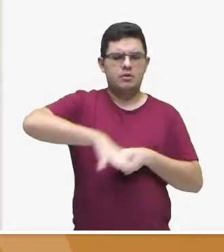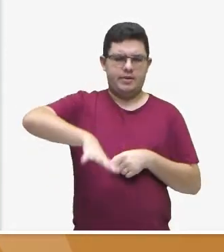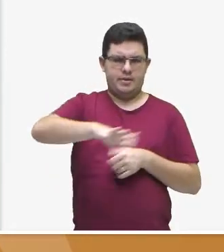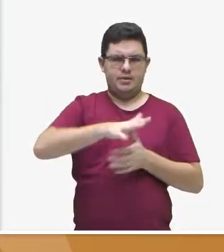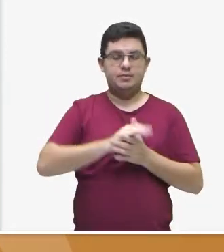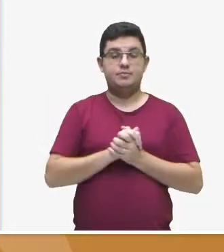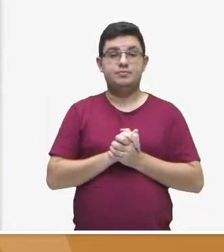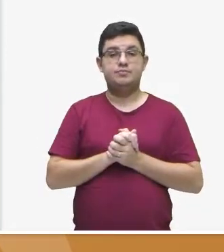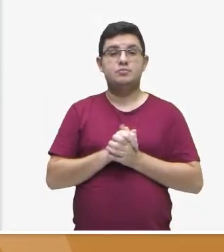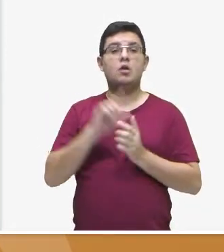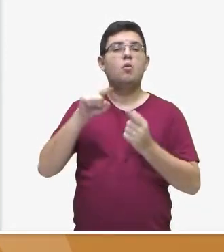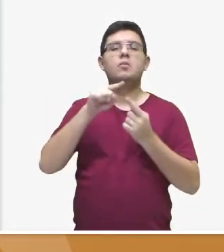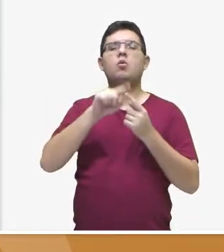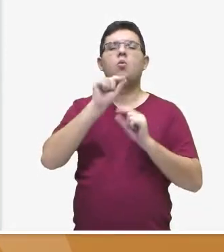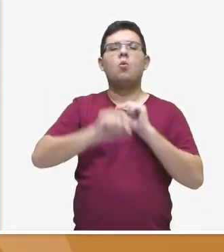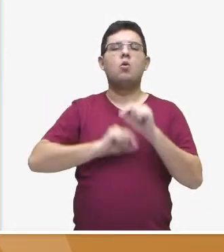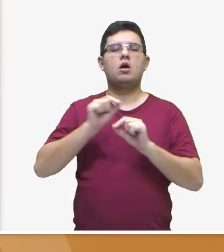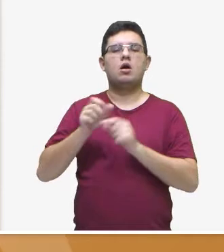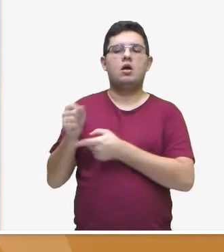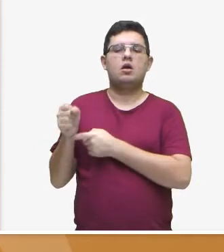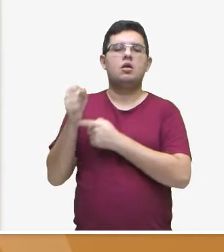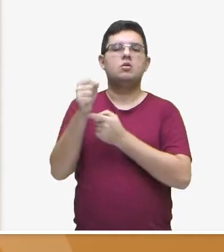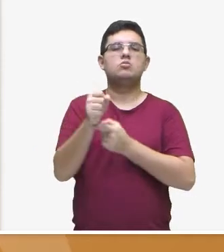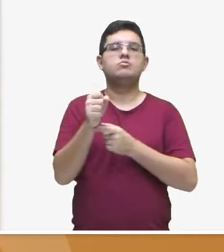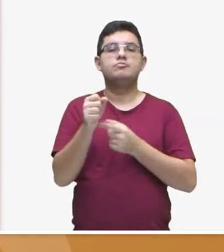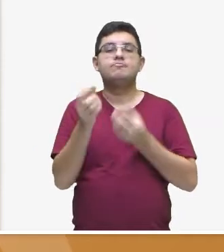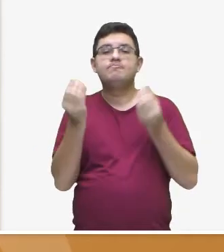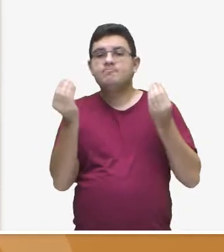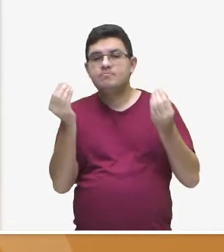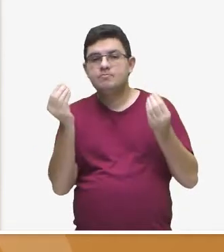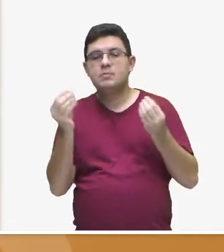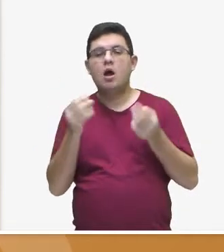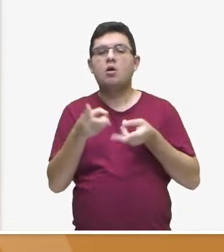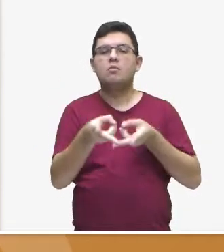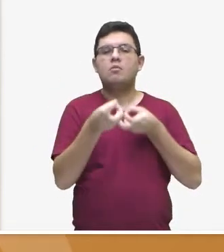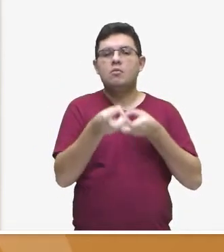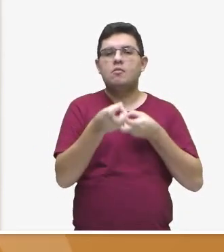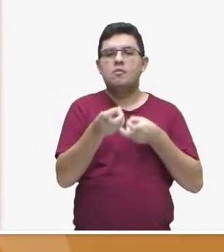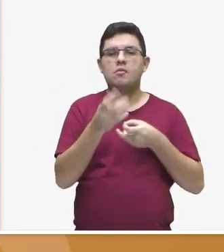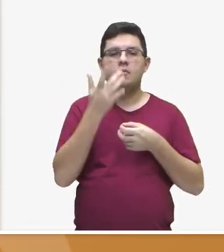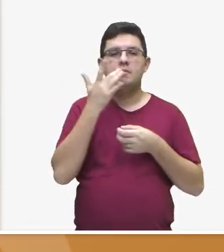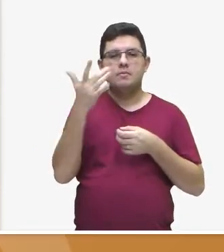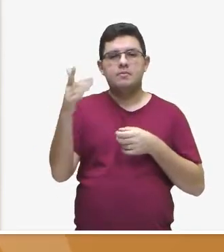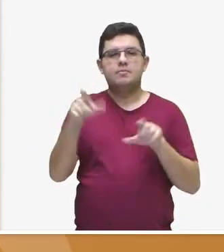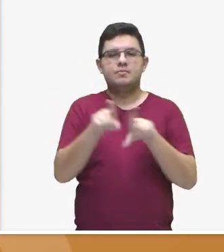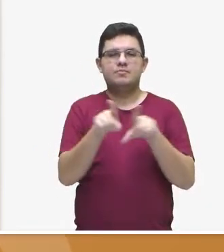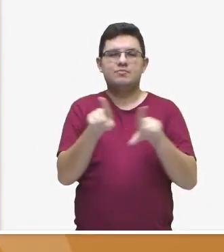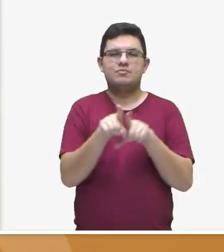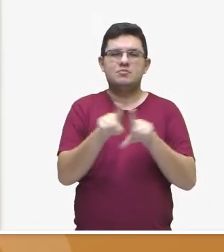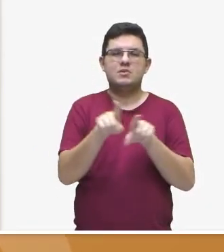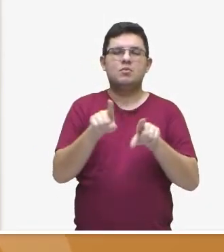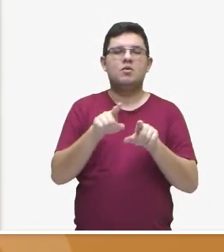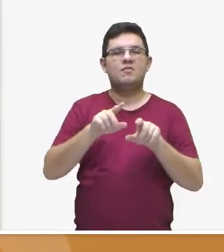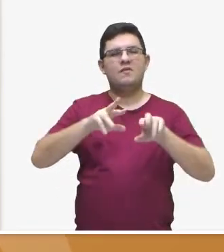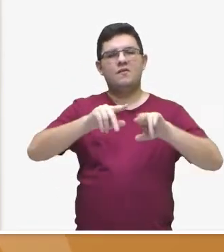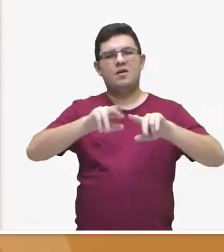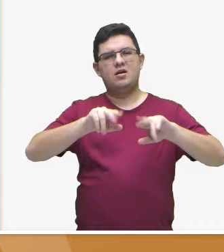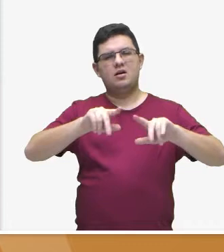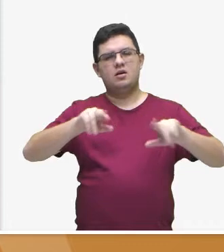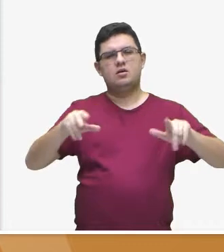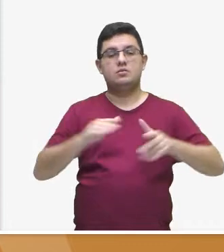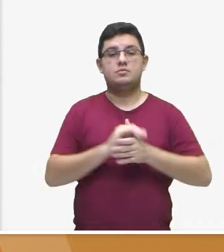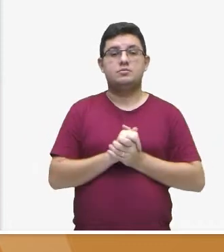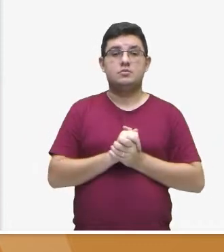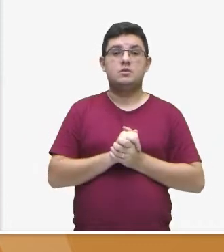a exploração mineral e vegetal da região e a distribuição das